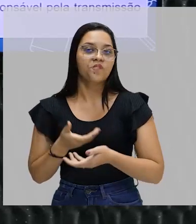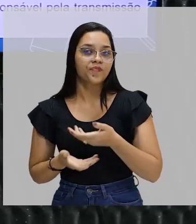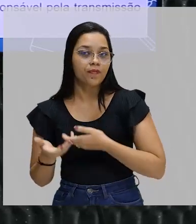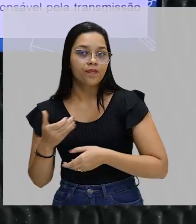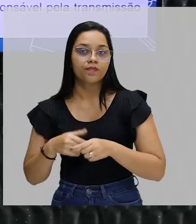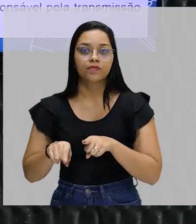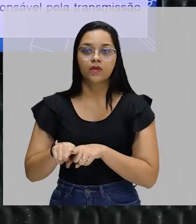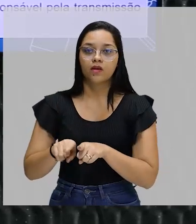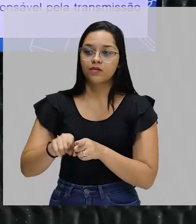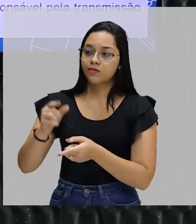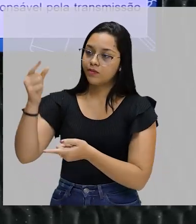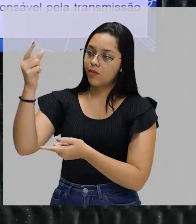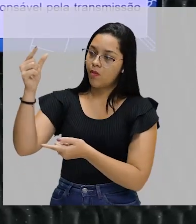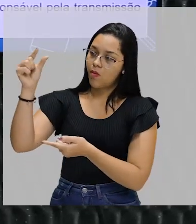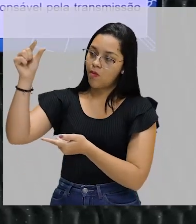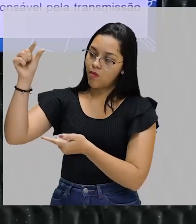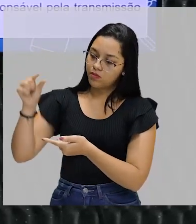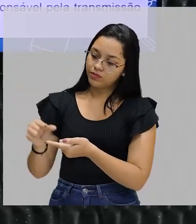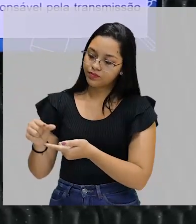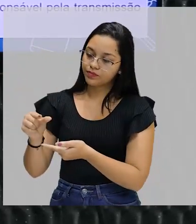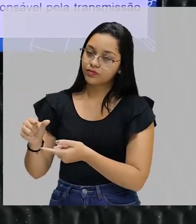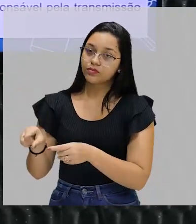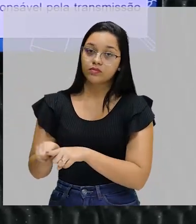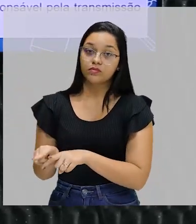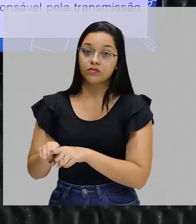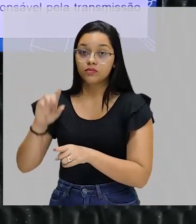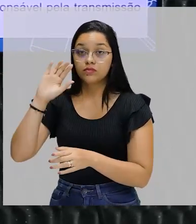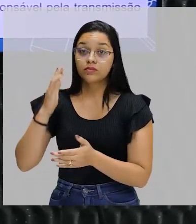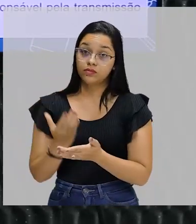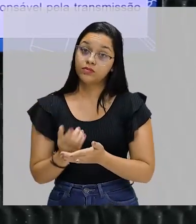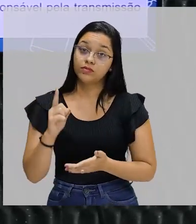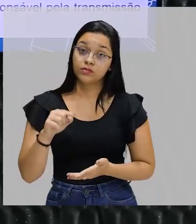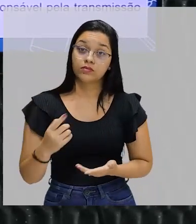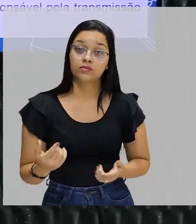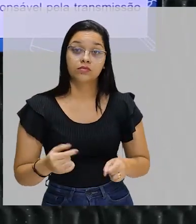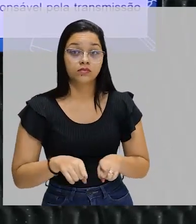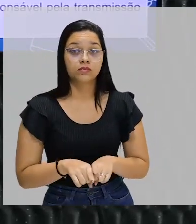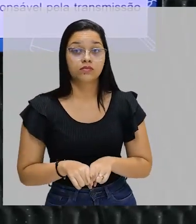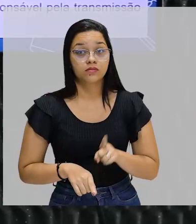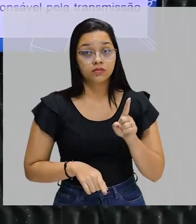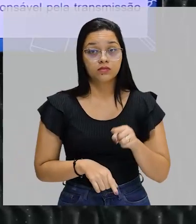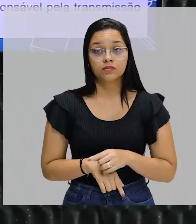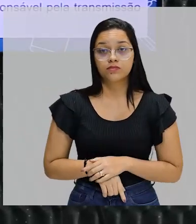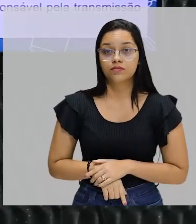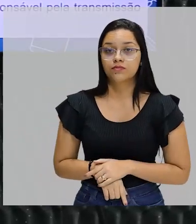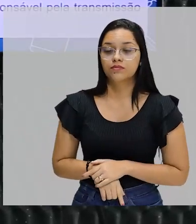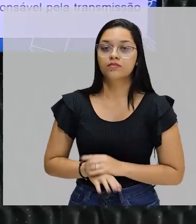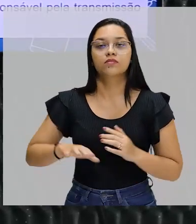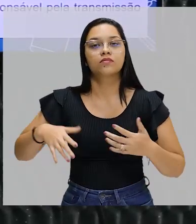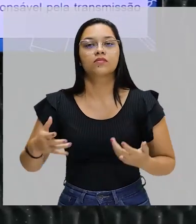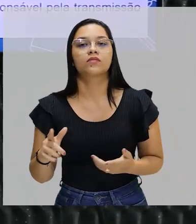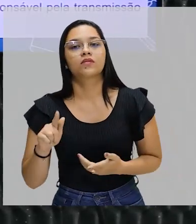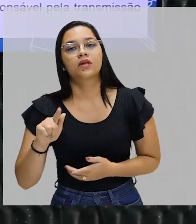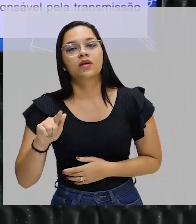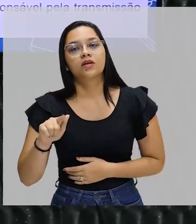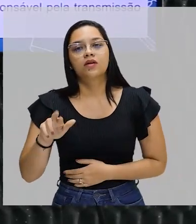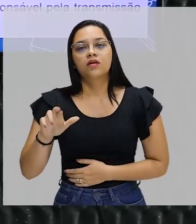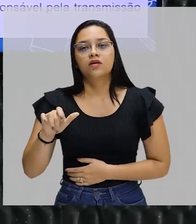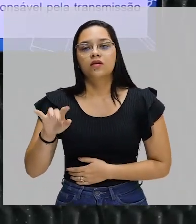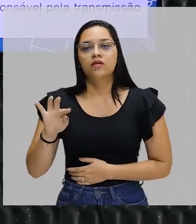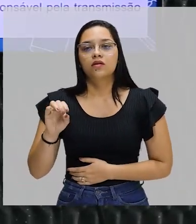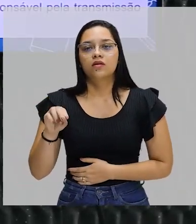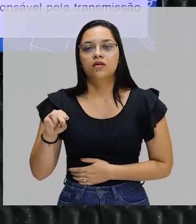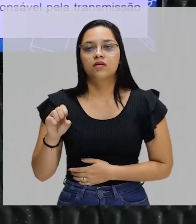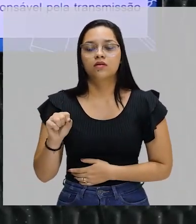interagindo e puxando esse corpo para baixo. Acredita-se que seja isso, há indícios que seja isso. Certo? Então, esses gravitons, por isso que